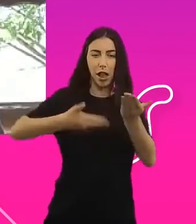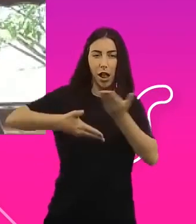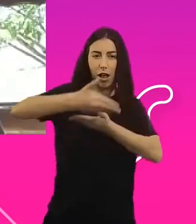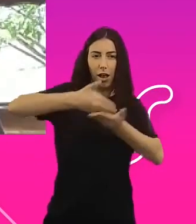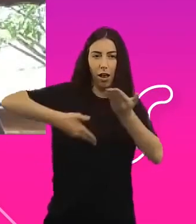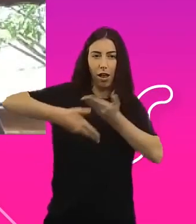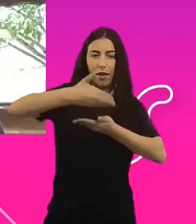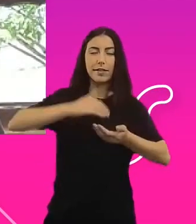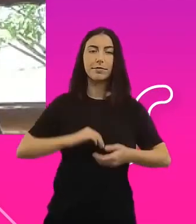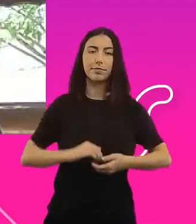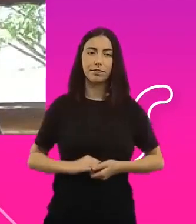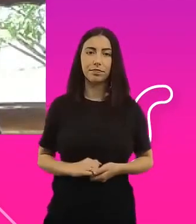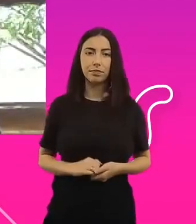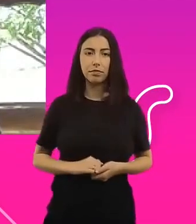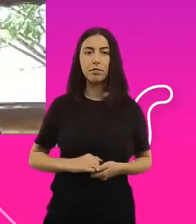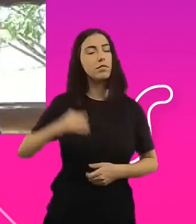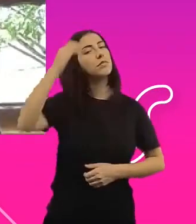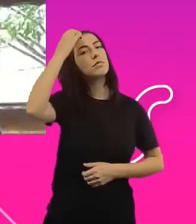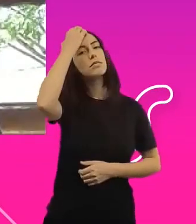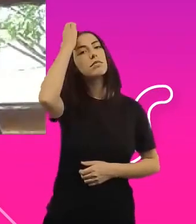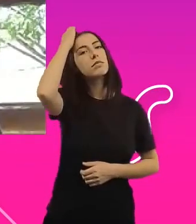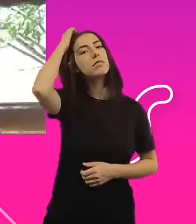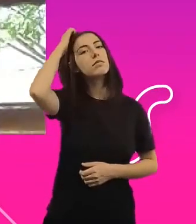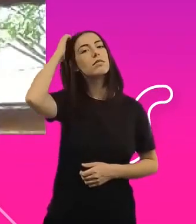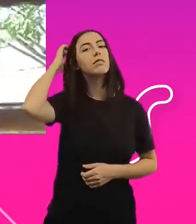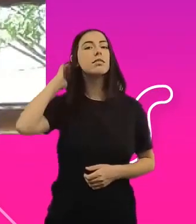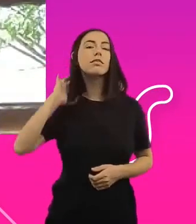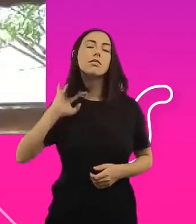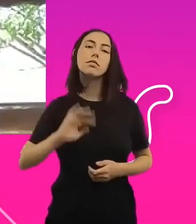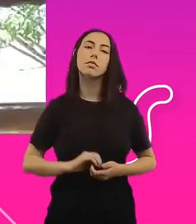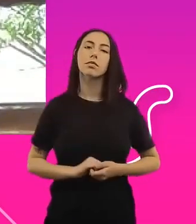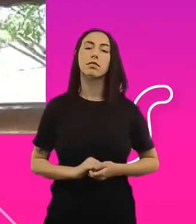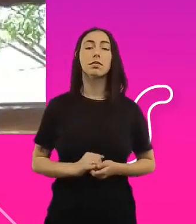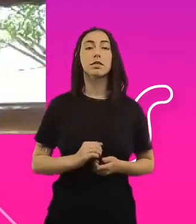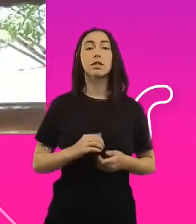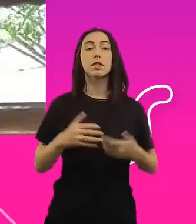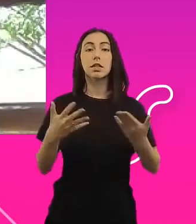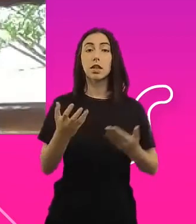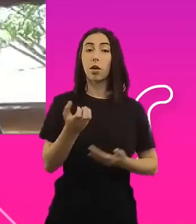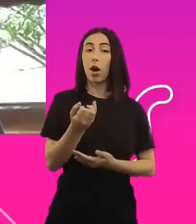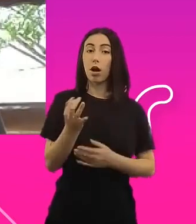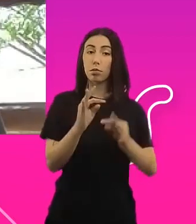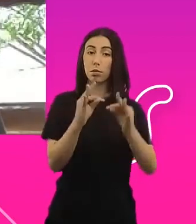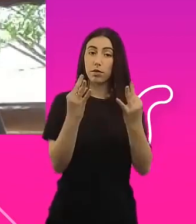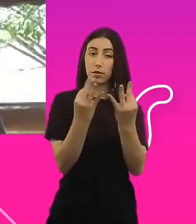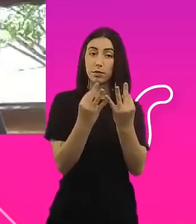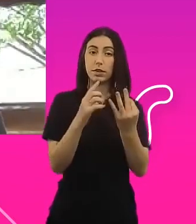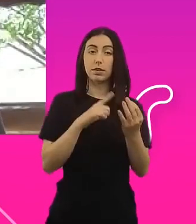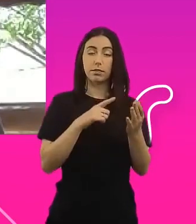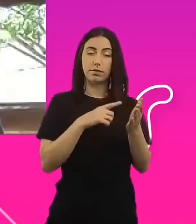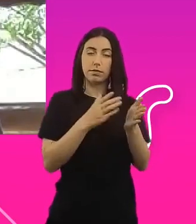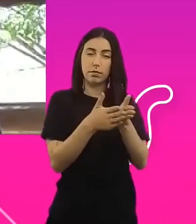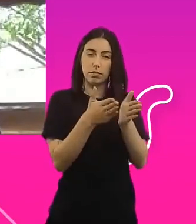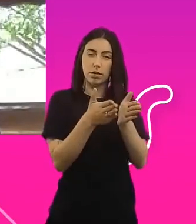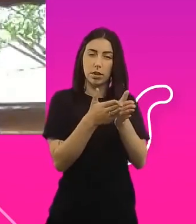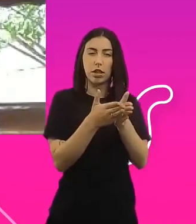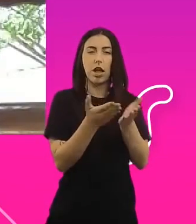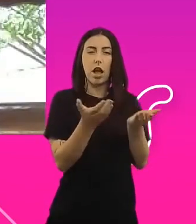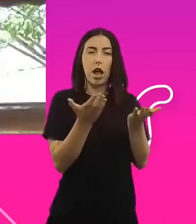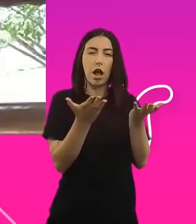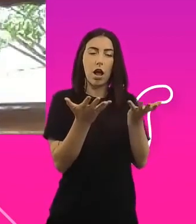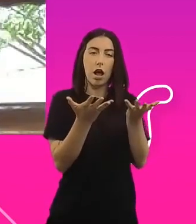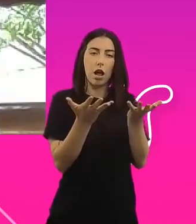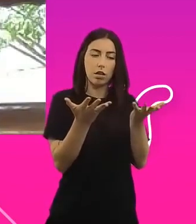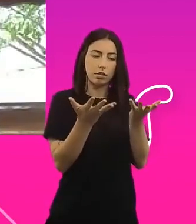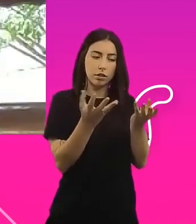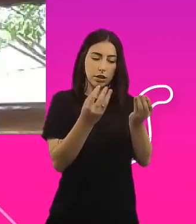gente, né, enriquecer a discussão de que essas famílias em vulnerabilidade social, que estão recebendo as moedas sociais como uma renda